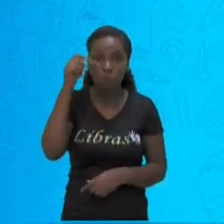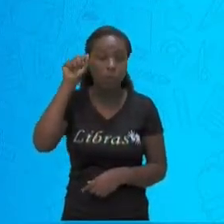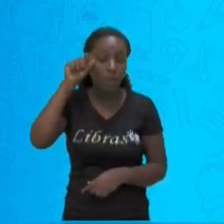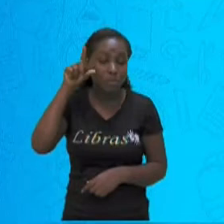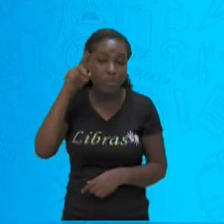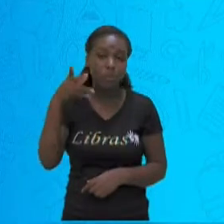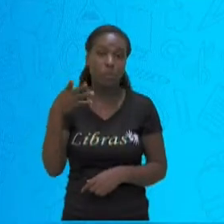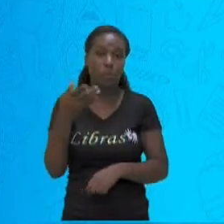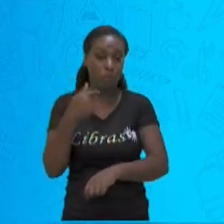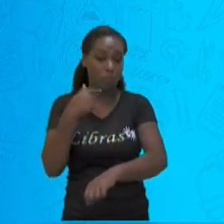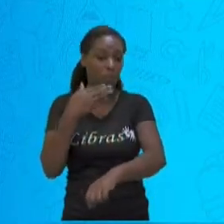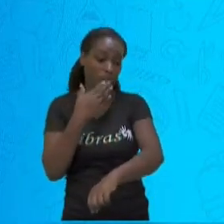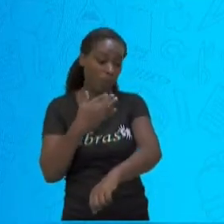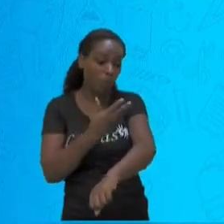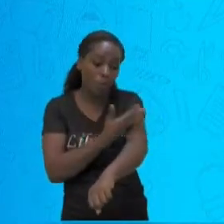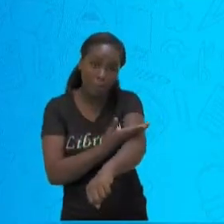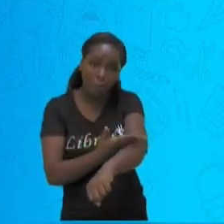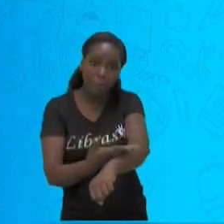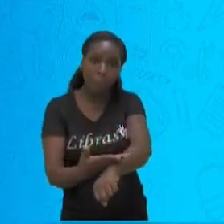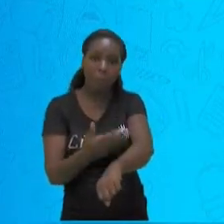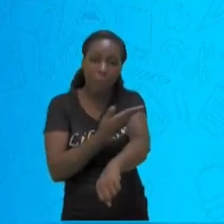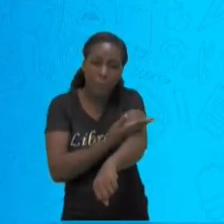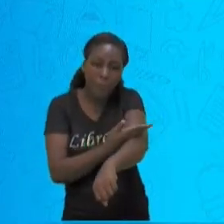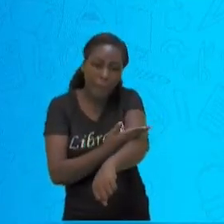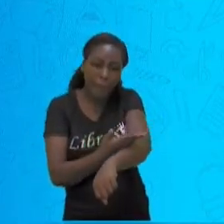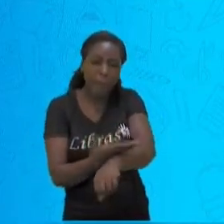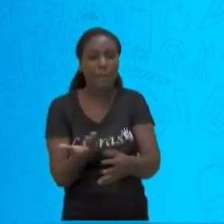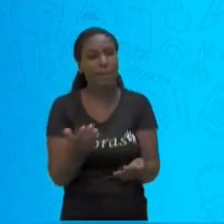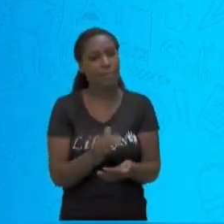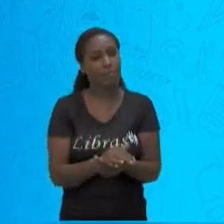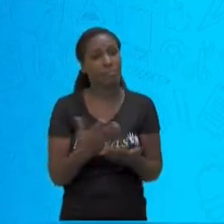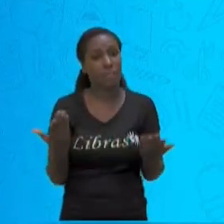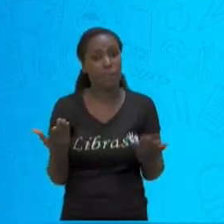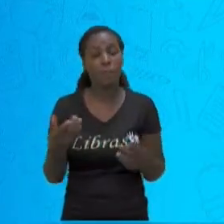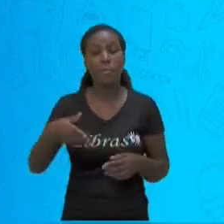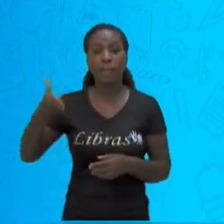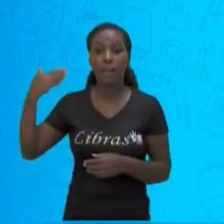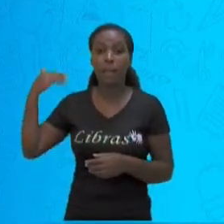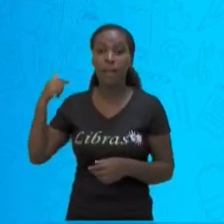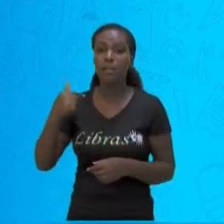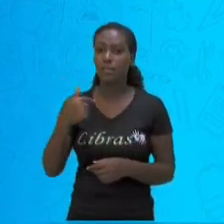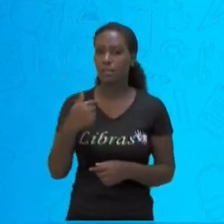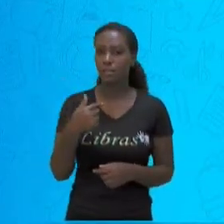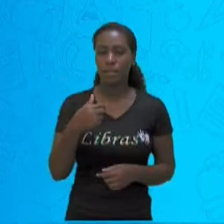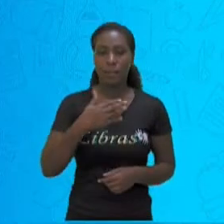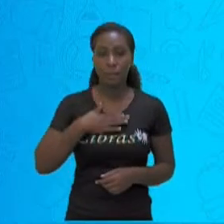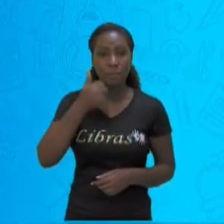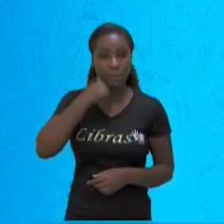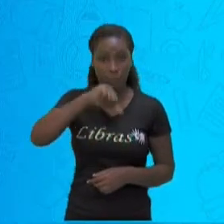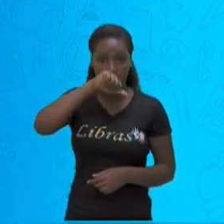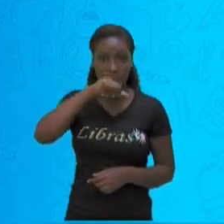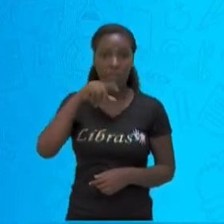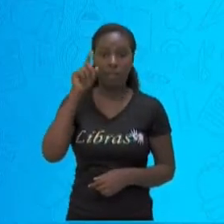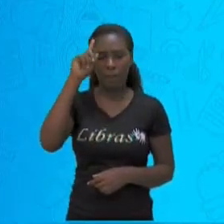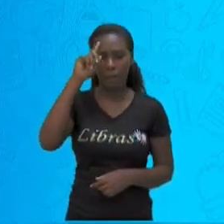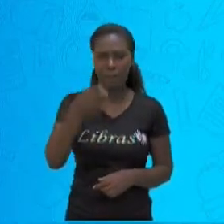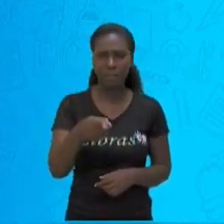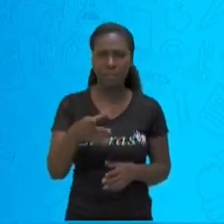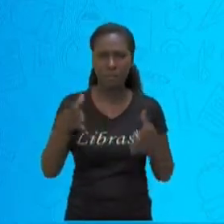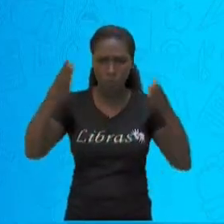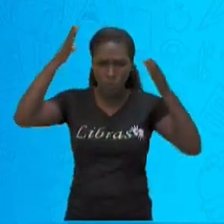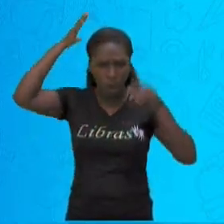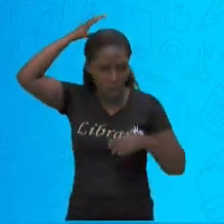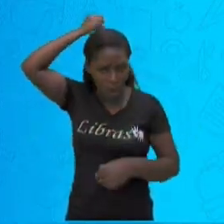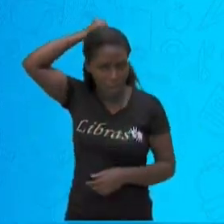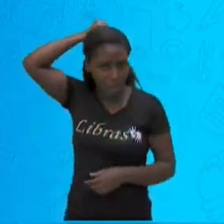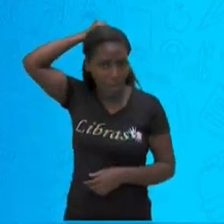ainda. Então, isso mostra quando você absorve uma outra cultura e ela